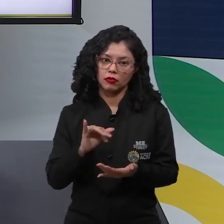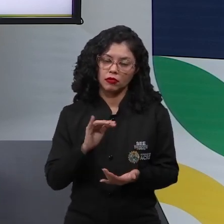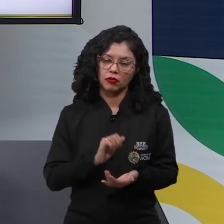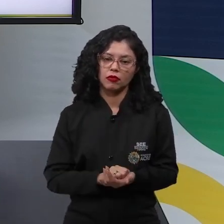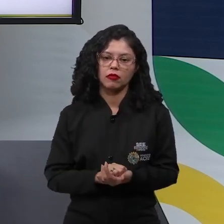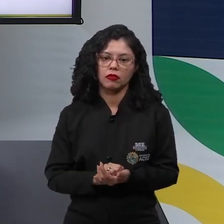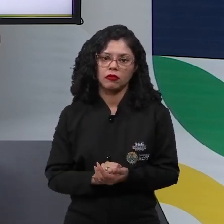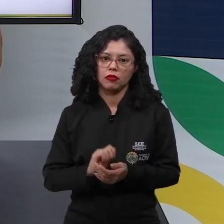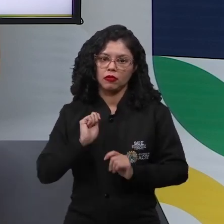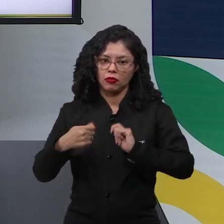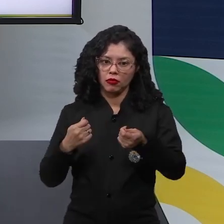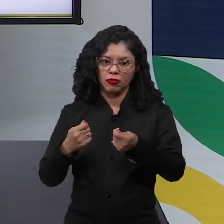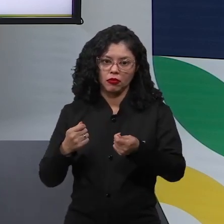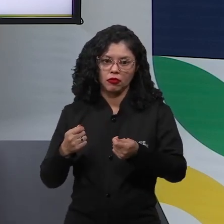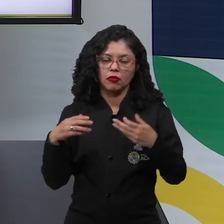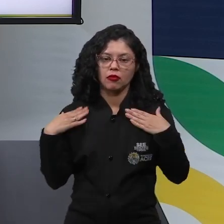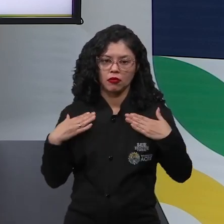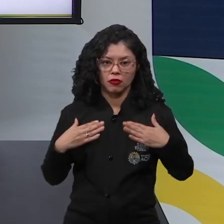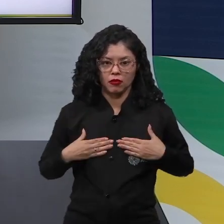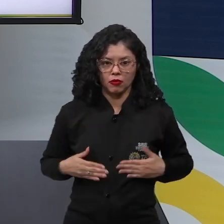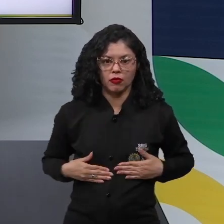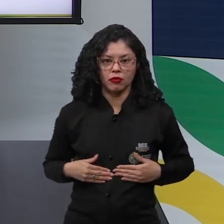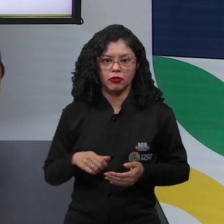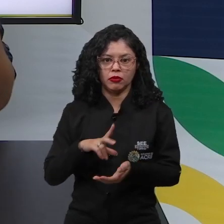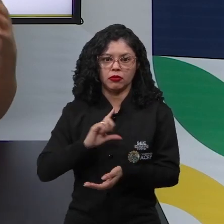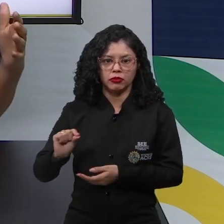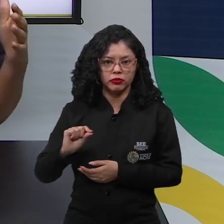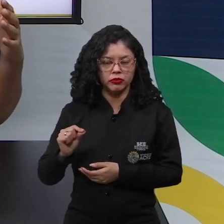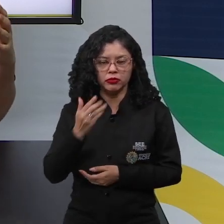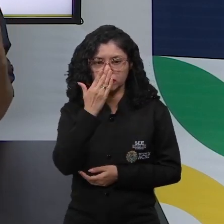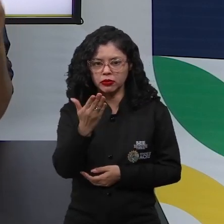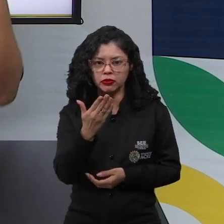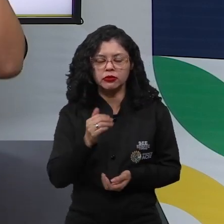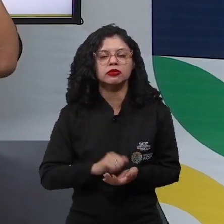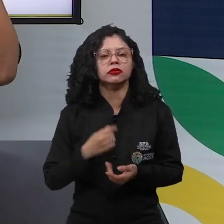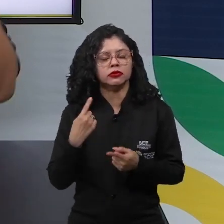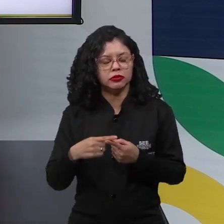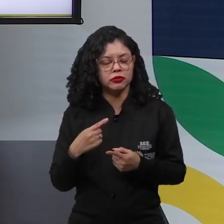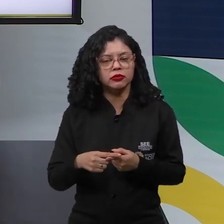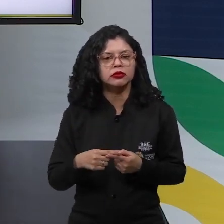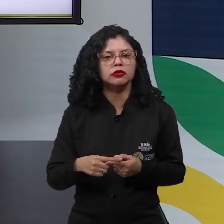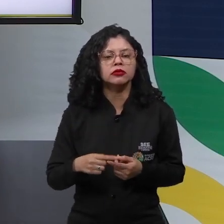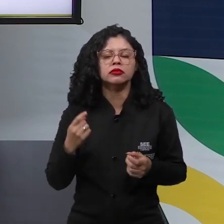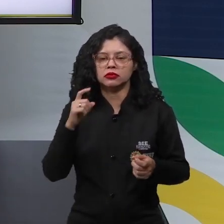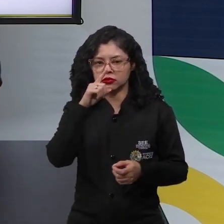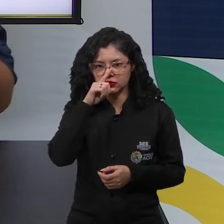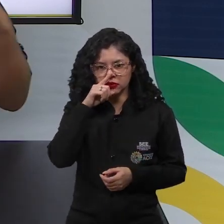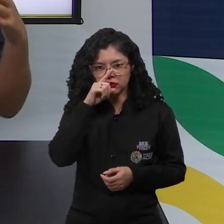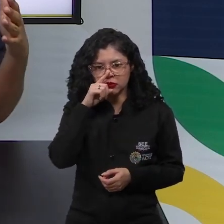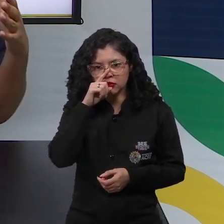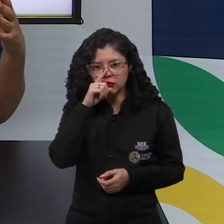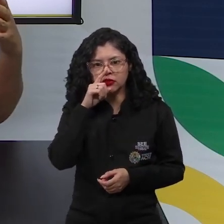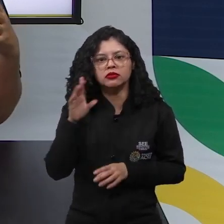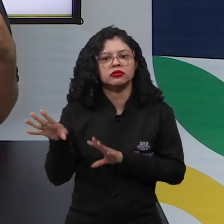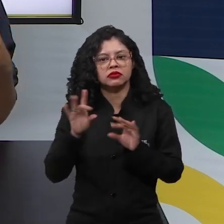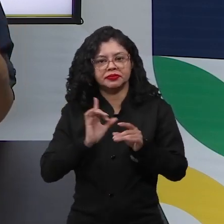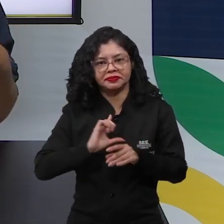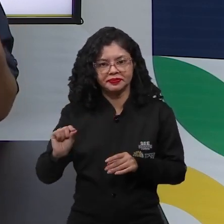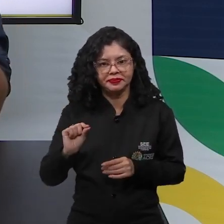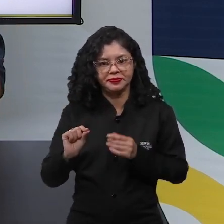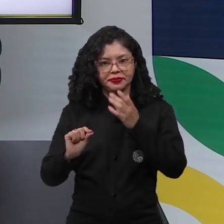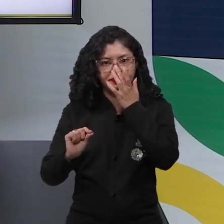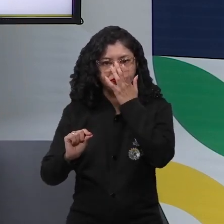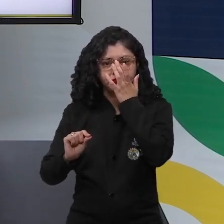mandar esses sinais para o seu músculo, para o seu corpo sair da frente, porque ele alertou que está em perigo e te faz sair,